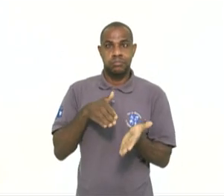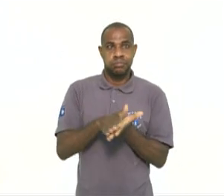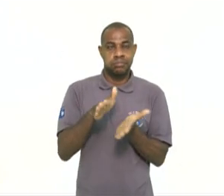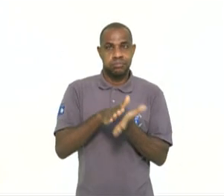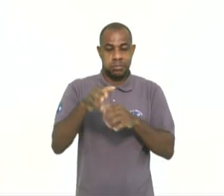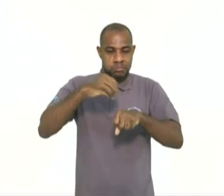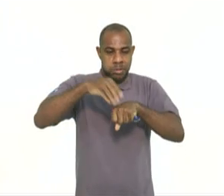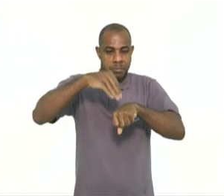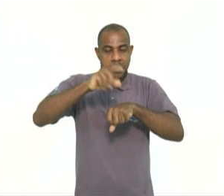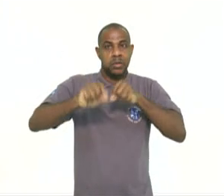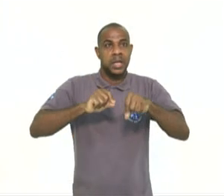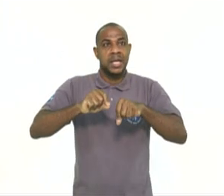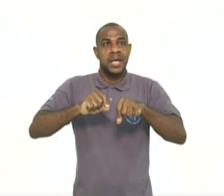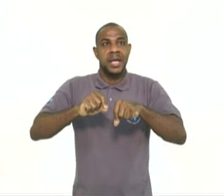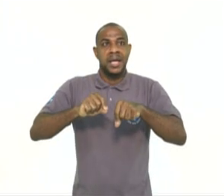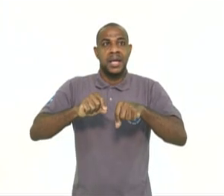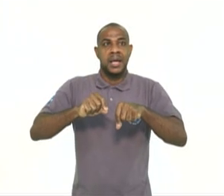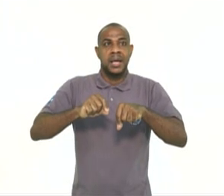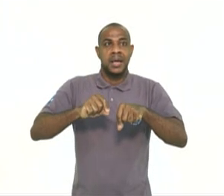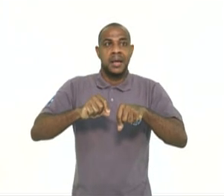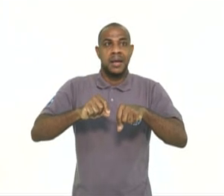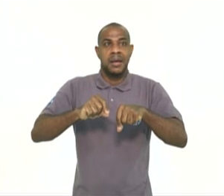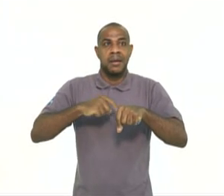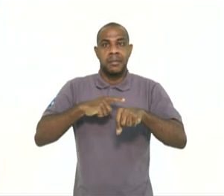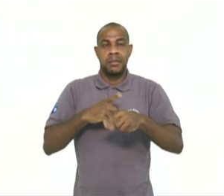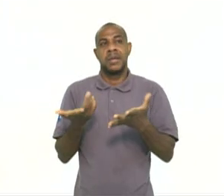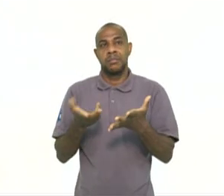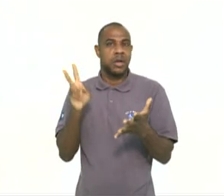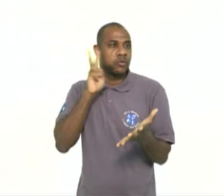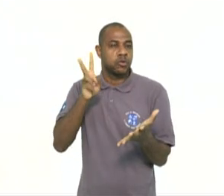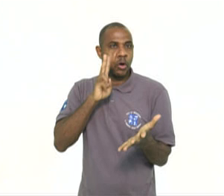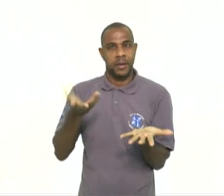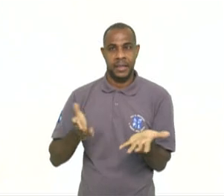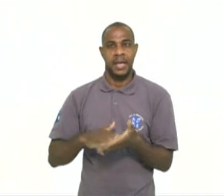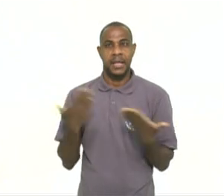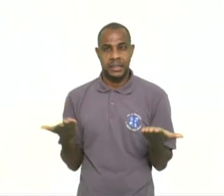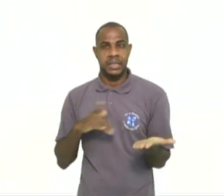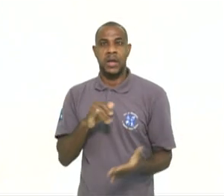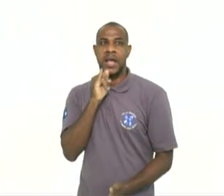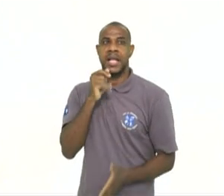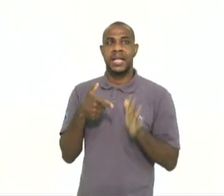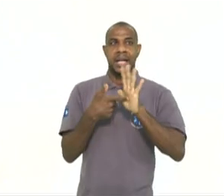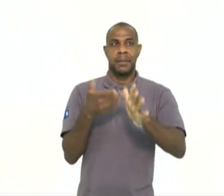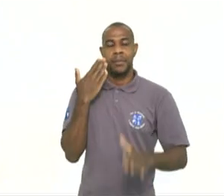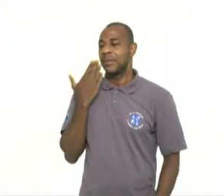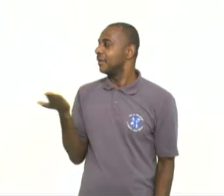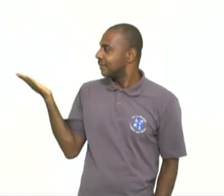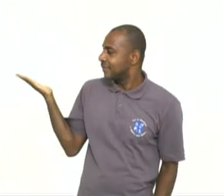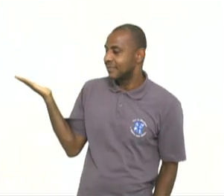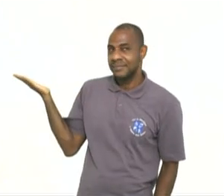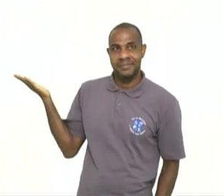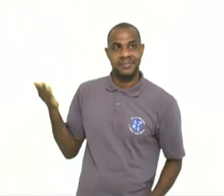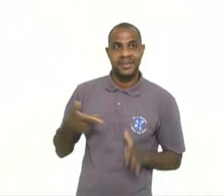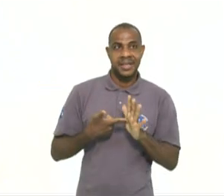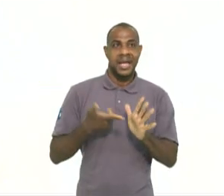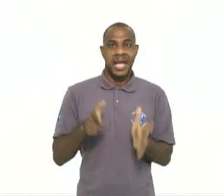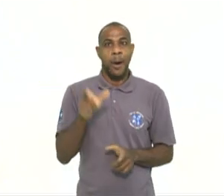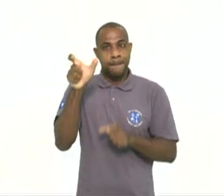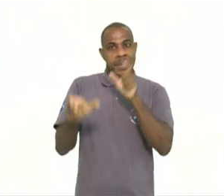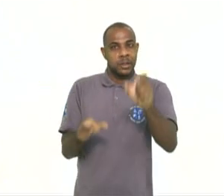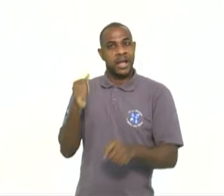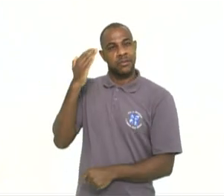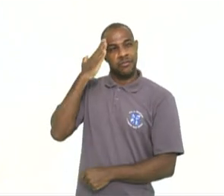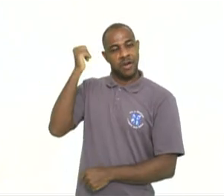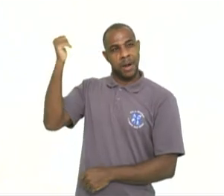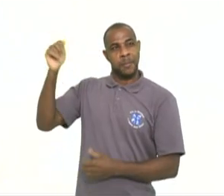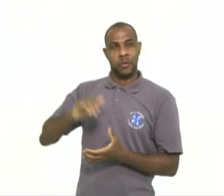Um uma História fechada né a gente tem que o exemplo do corpo tomar o texto que é um personagem famoso Mas